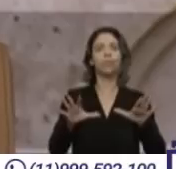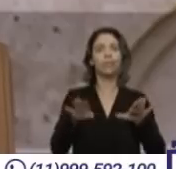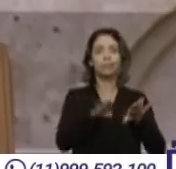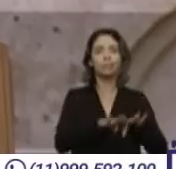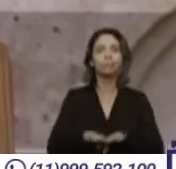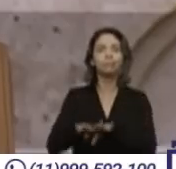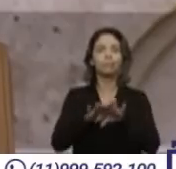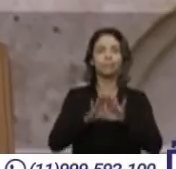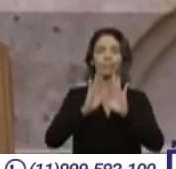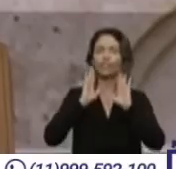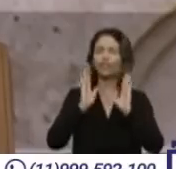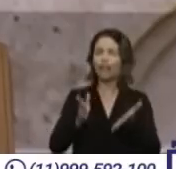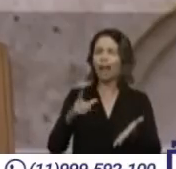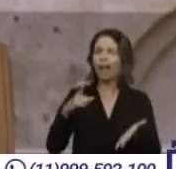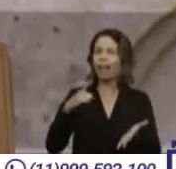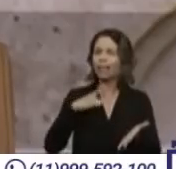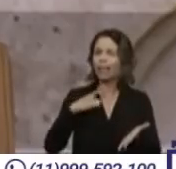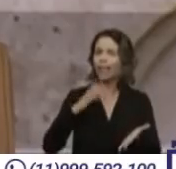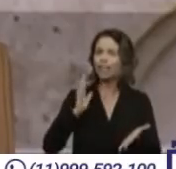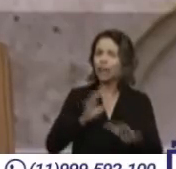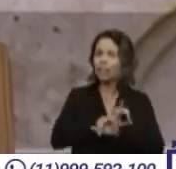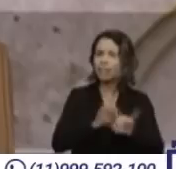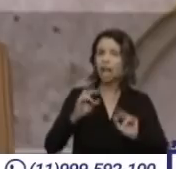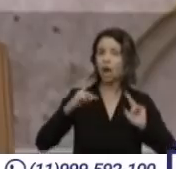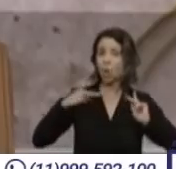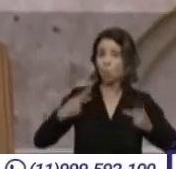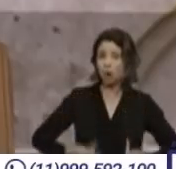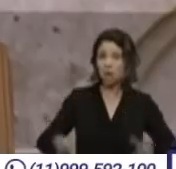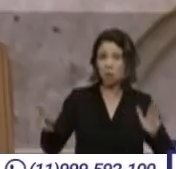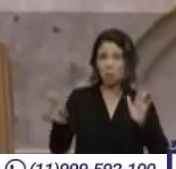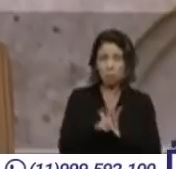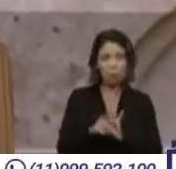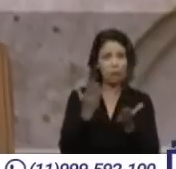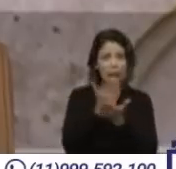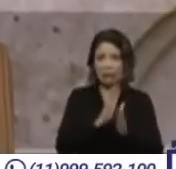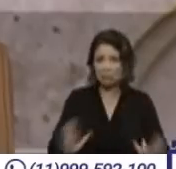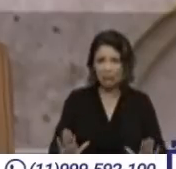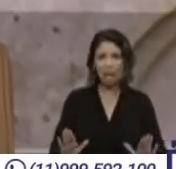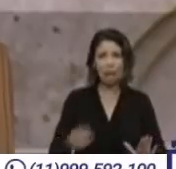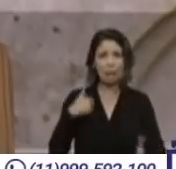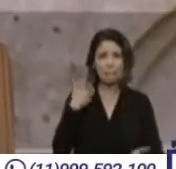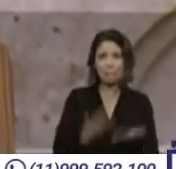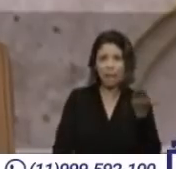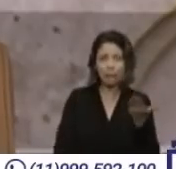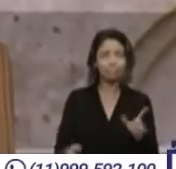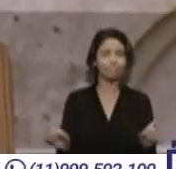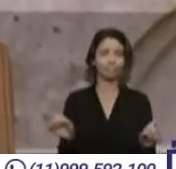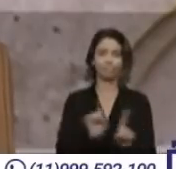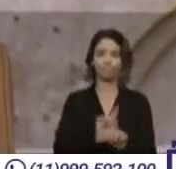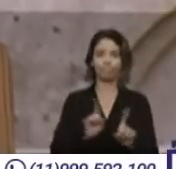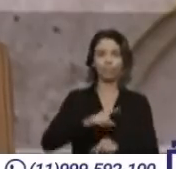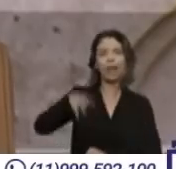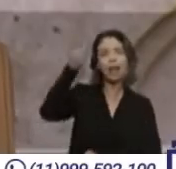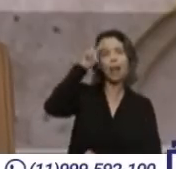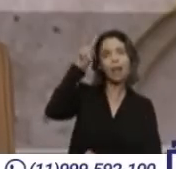Já se disse que o ser humano não é feito para a derrota. A lembrança da travessia